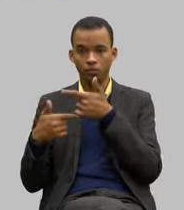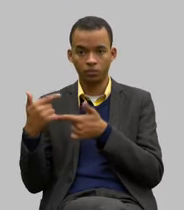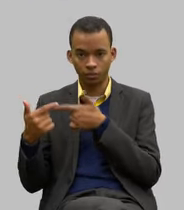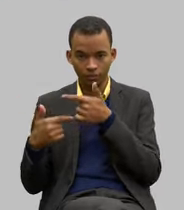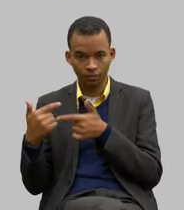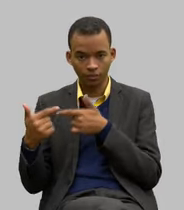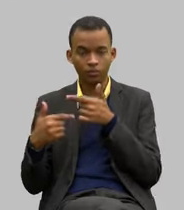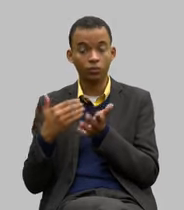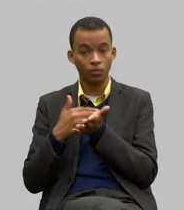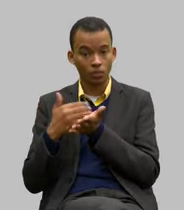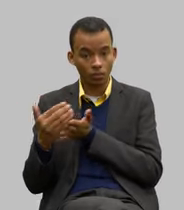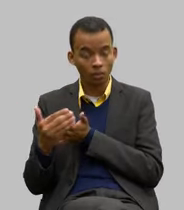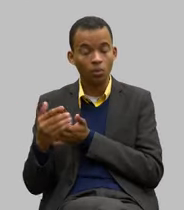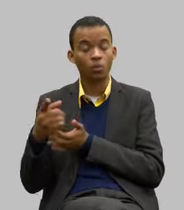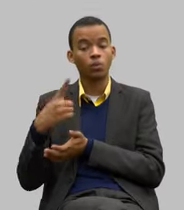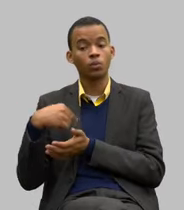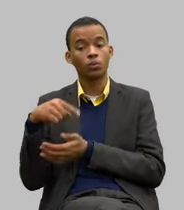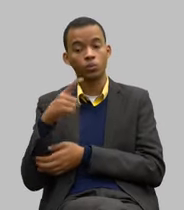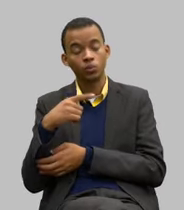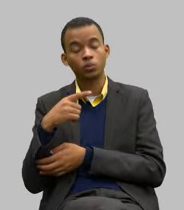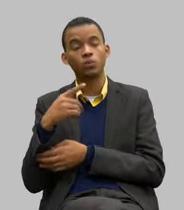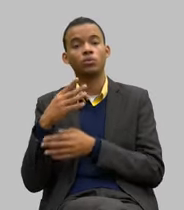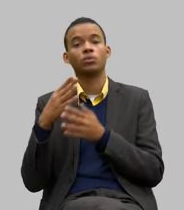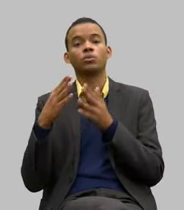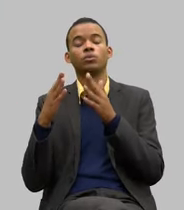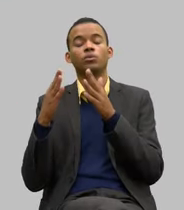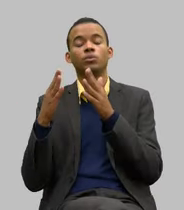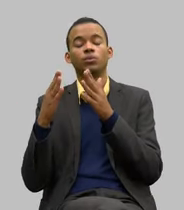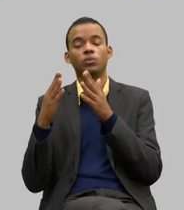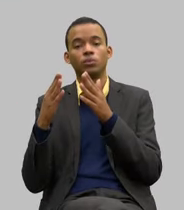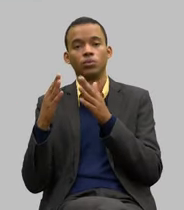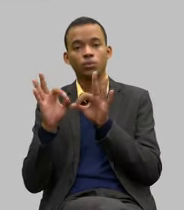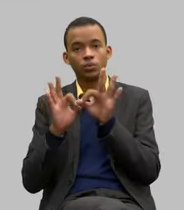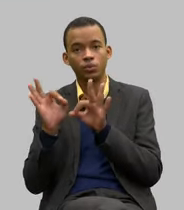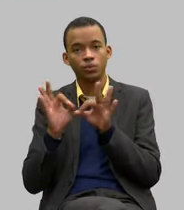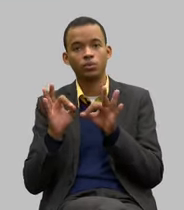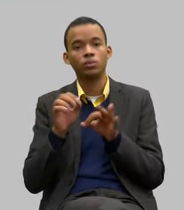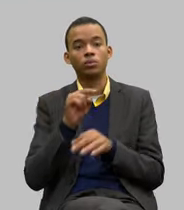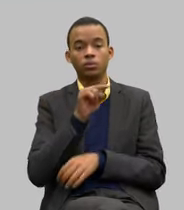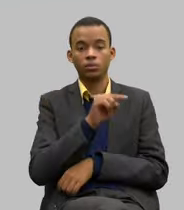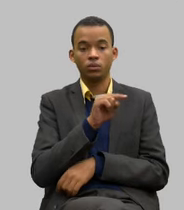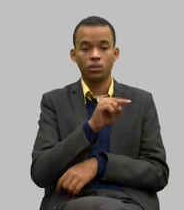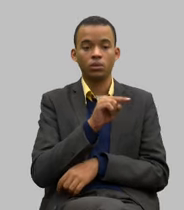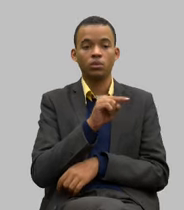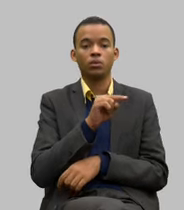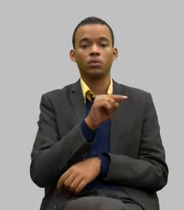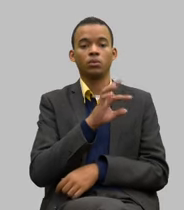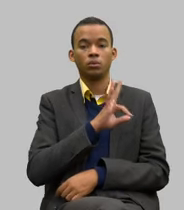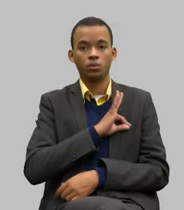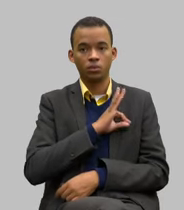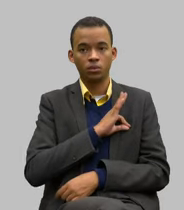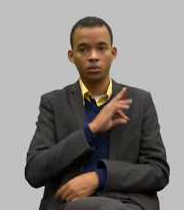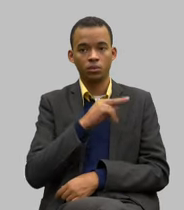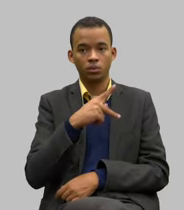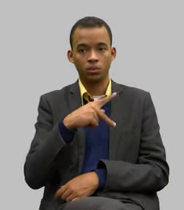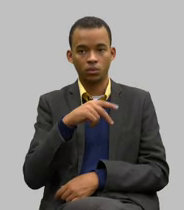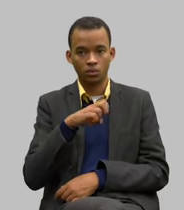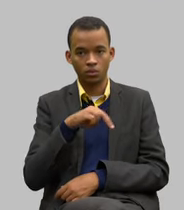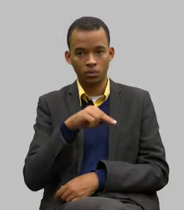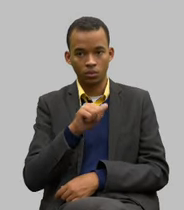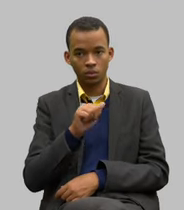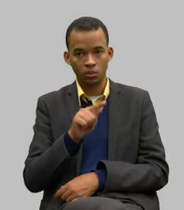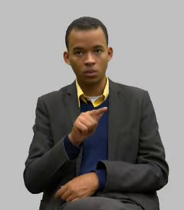esteja na cidade administrativa que não Exerça uma atividade típica de polícia penal que volte às suas unidades porque não é justo que você